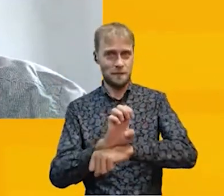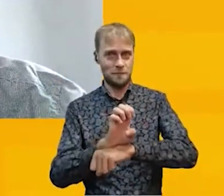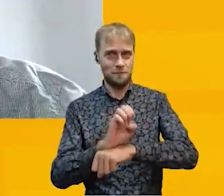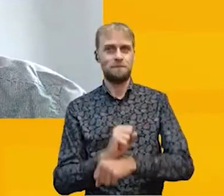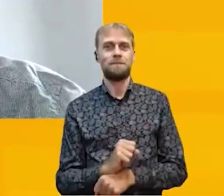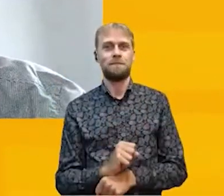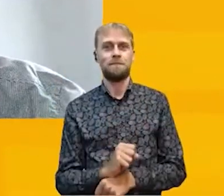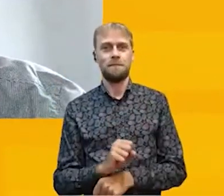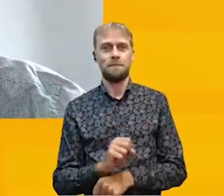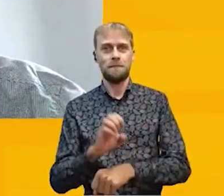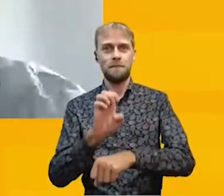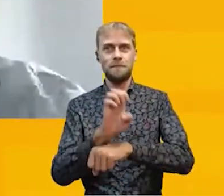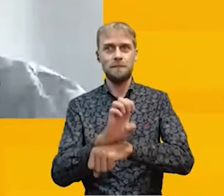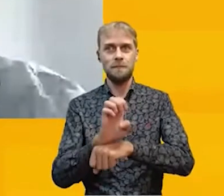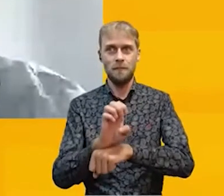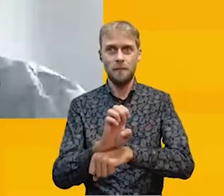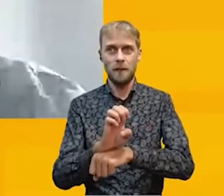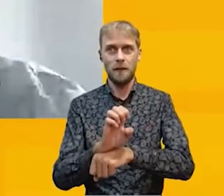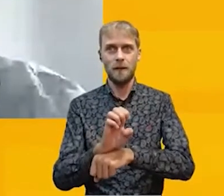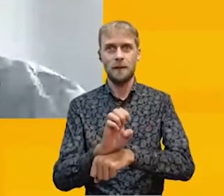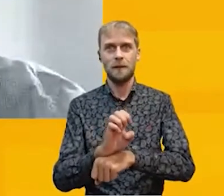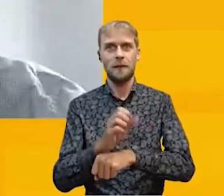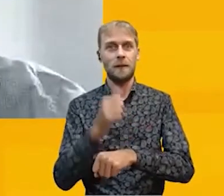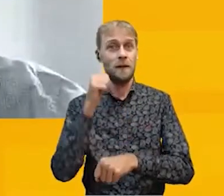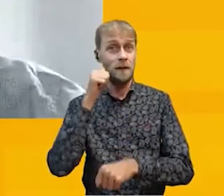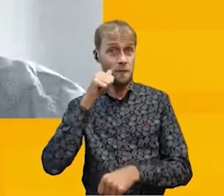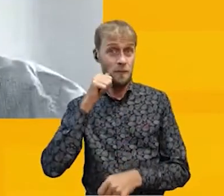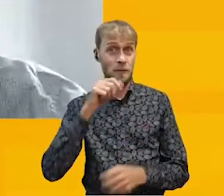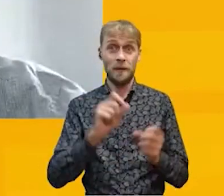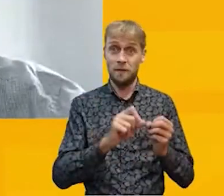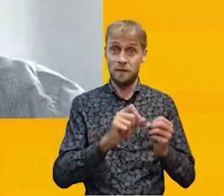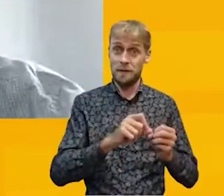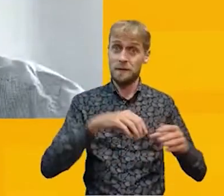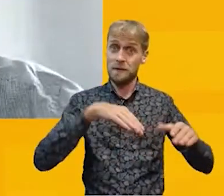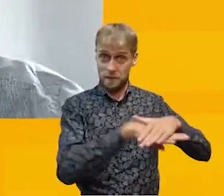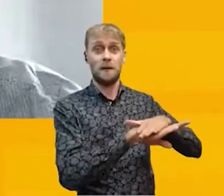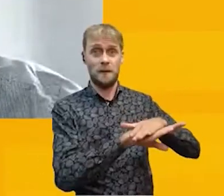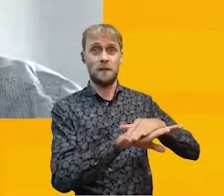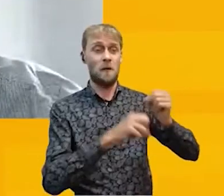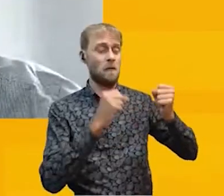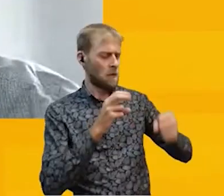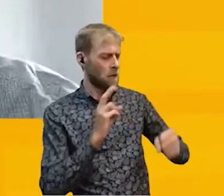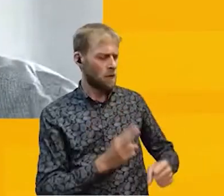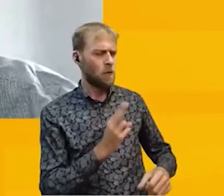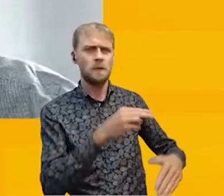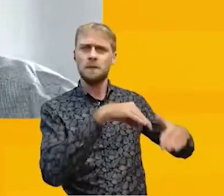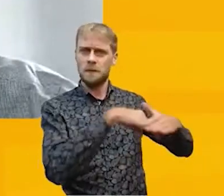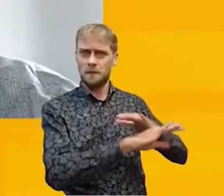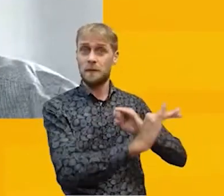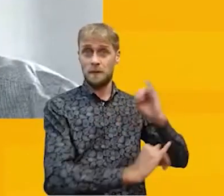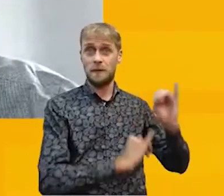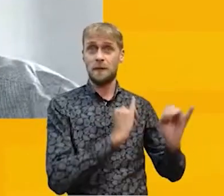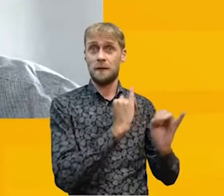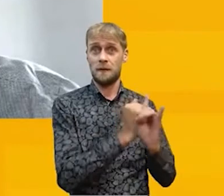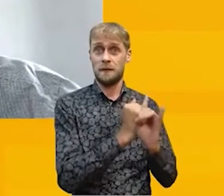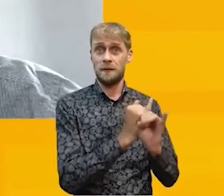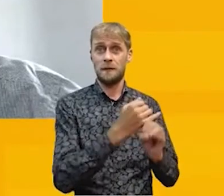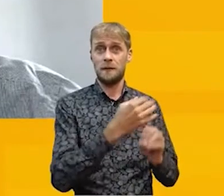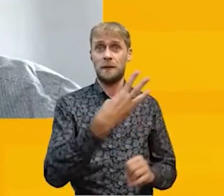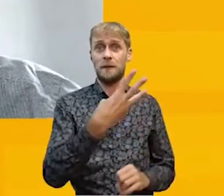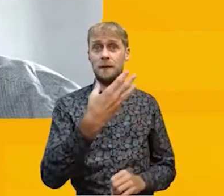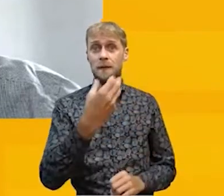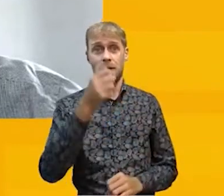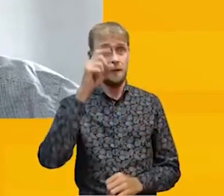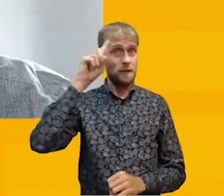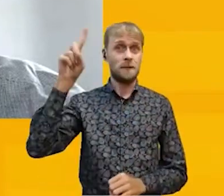que a doutora Lucila fez, ela está no nosso arquivo, ela vai permanecer nessa plataforma por 30 dias, até o